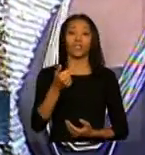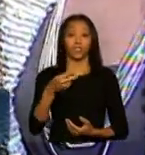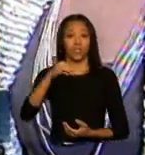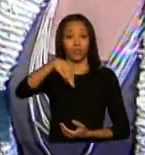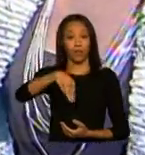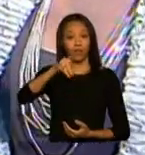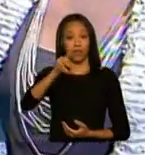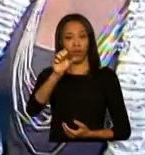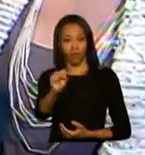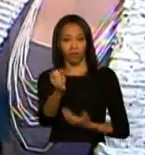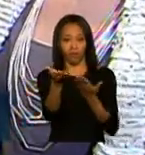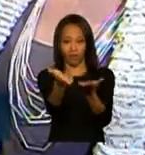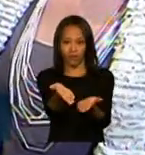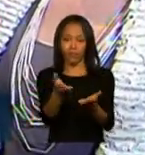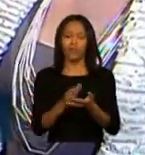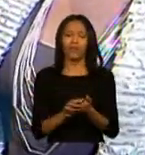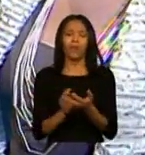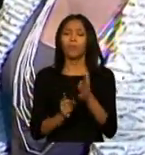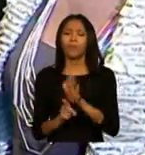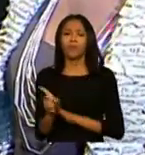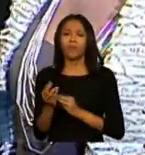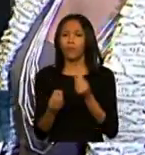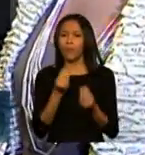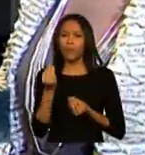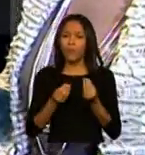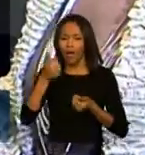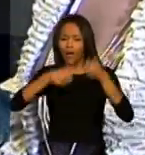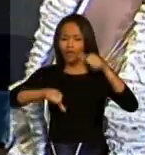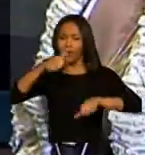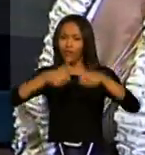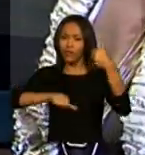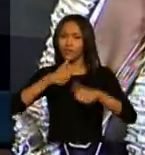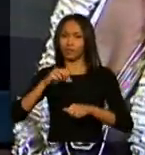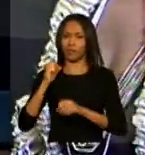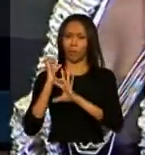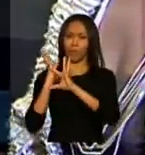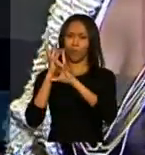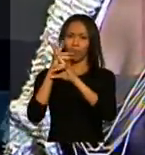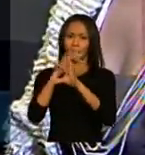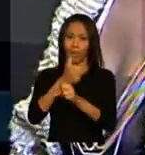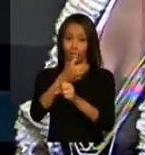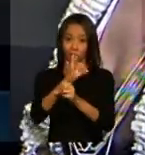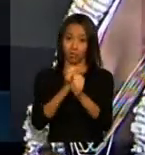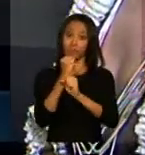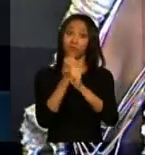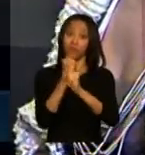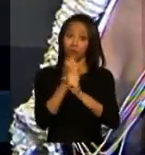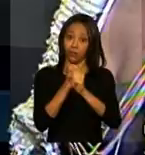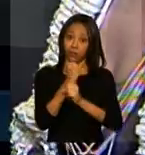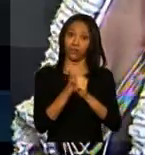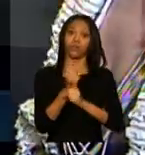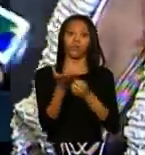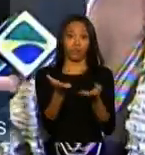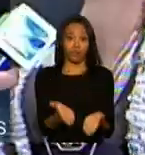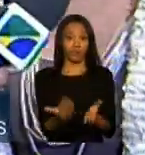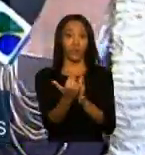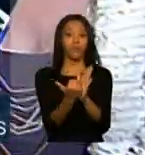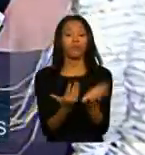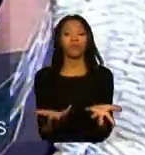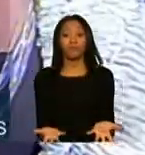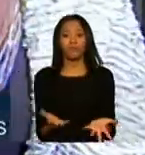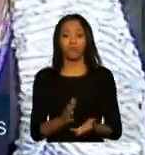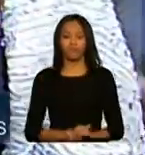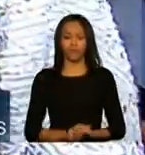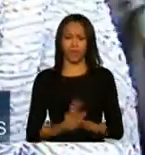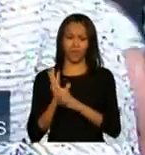Fome, Tereza Campelo. Bom, ministra, qual que é o balanço que a gente pode fazer desses 10 anos de programa aí de aquisição de alimentos? Nesses